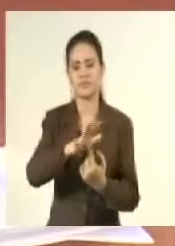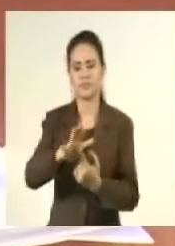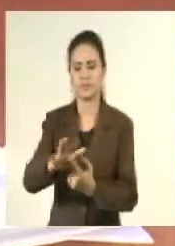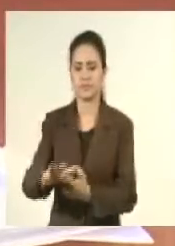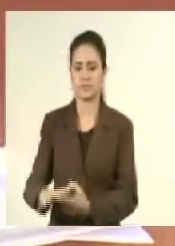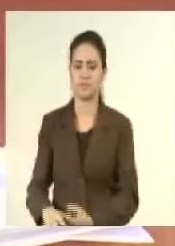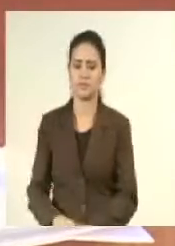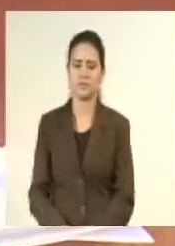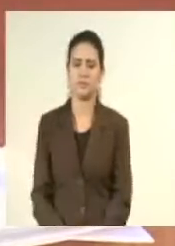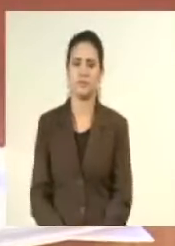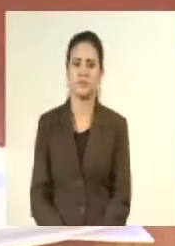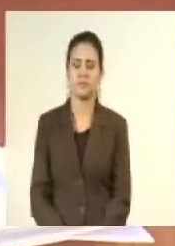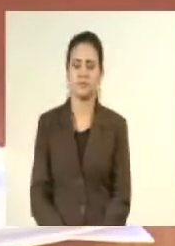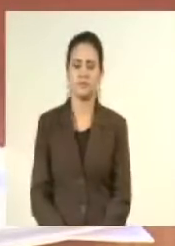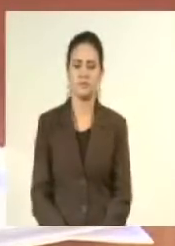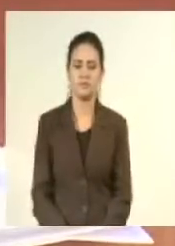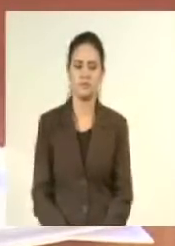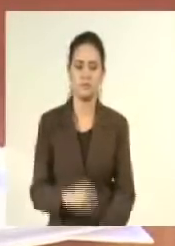às